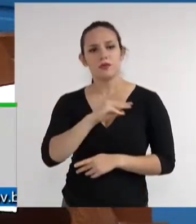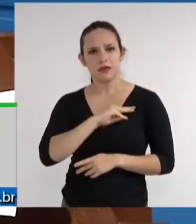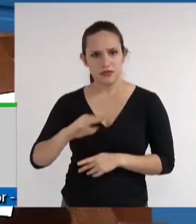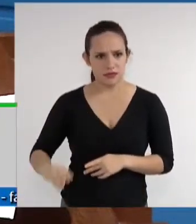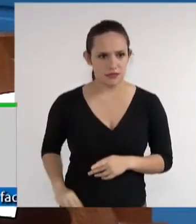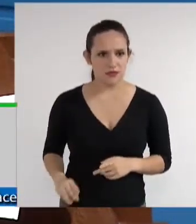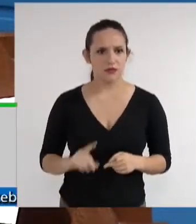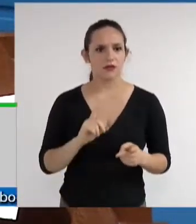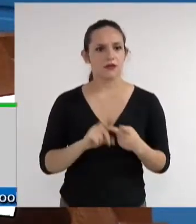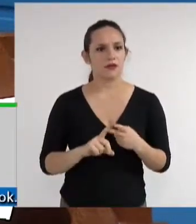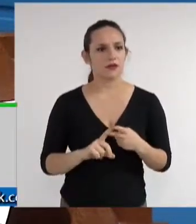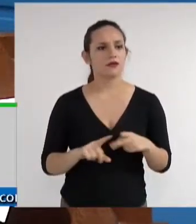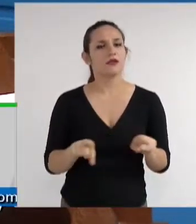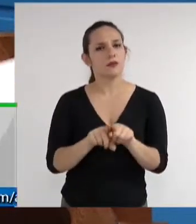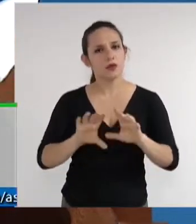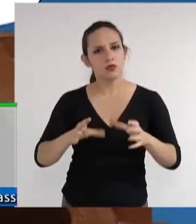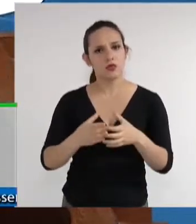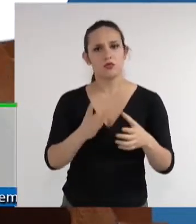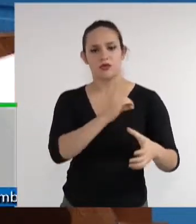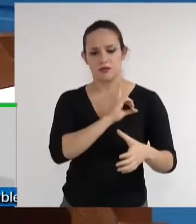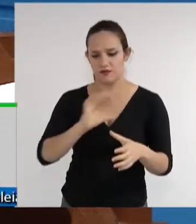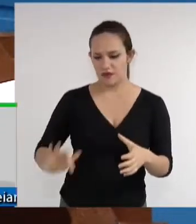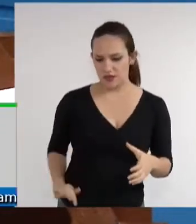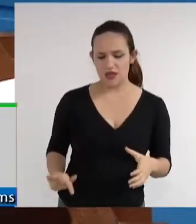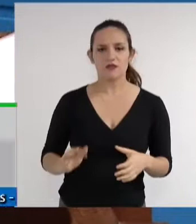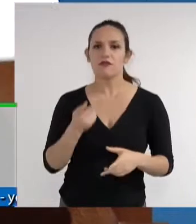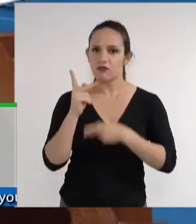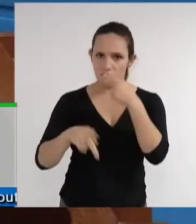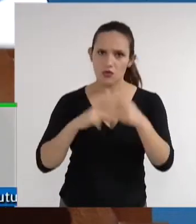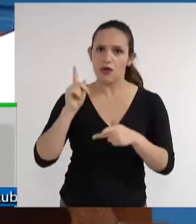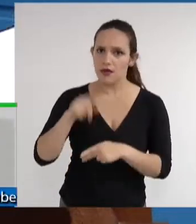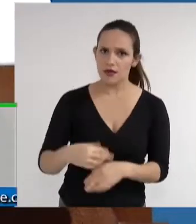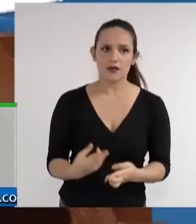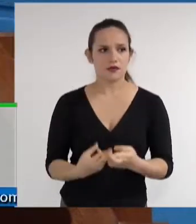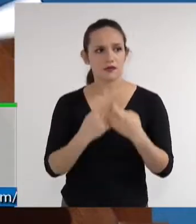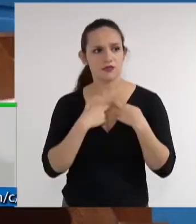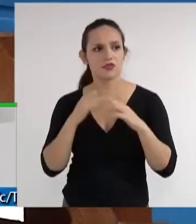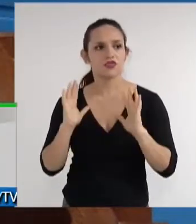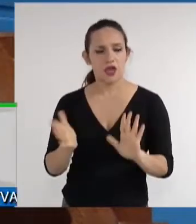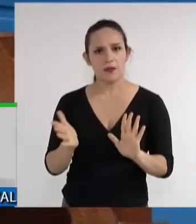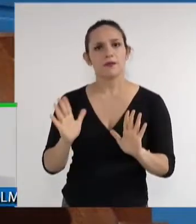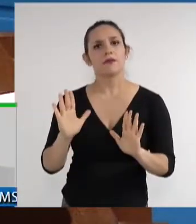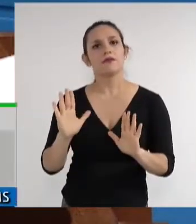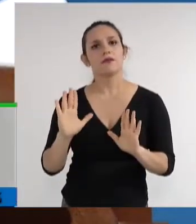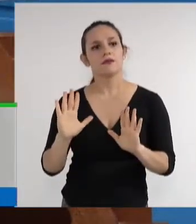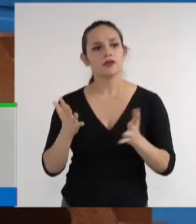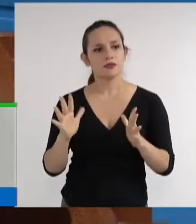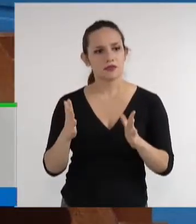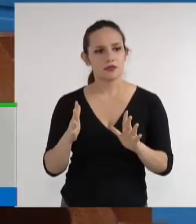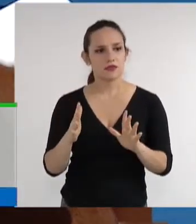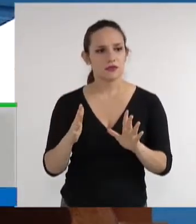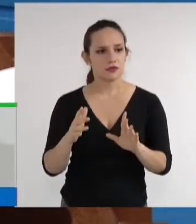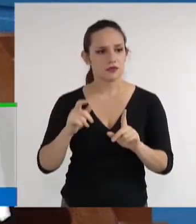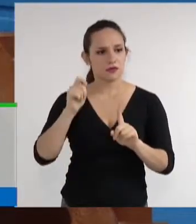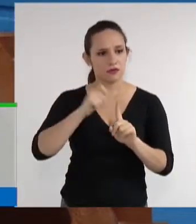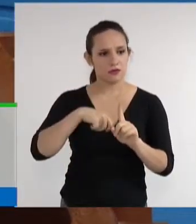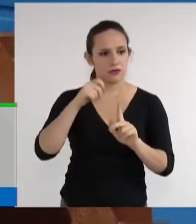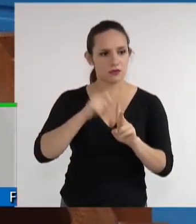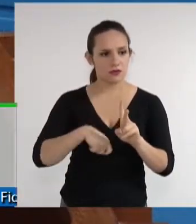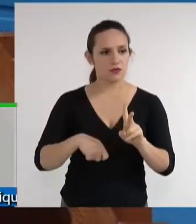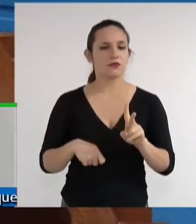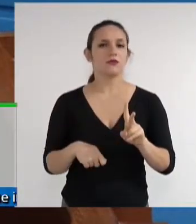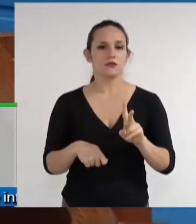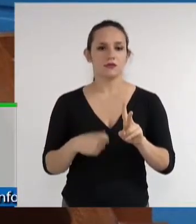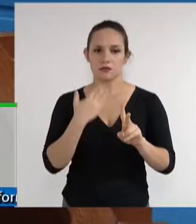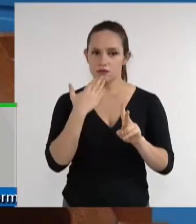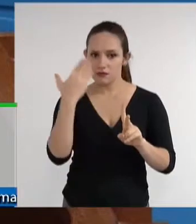com a presença do coordenador da bancada federal, dizendo da responsabilidade. Faz mais de 2 meses que o deputado Júnior Mock